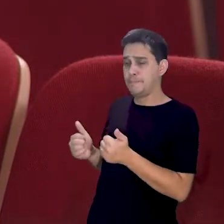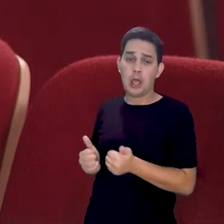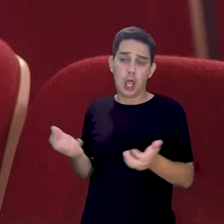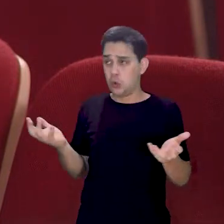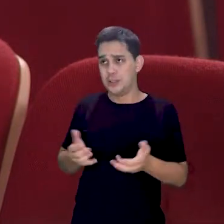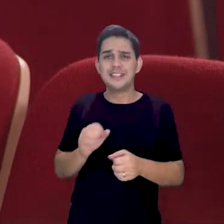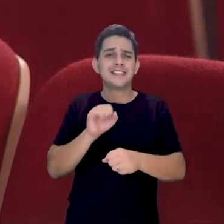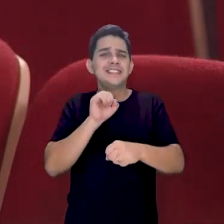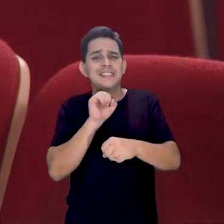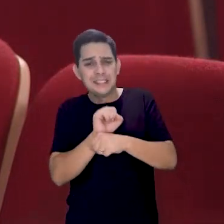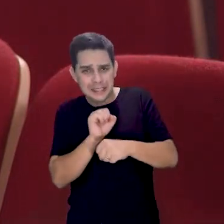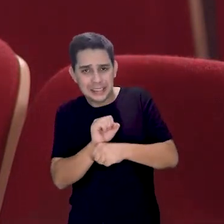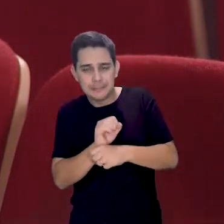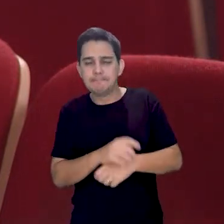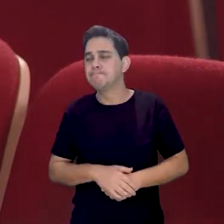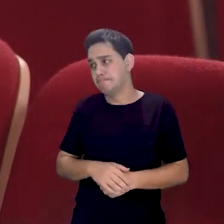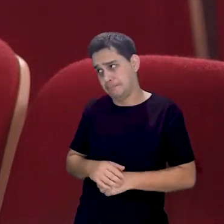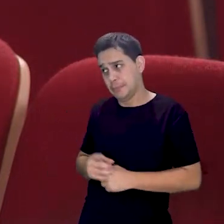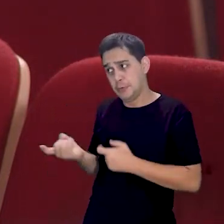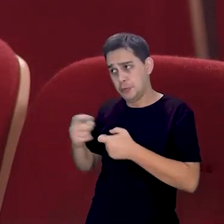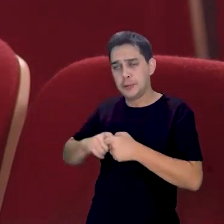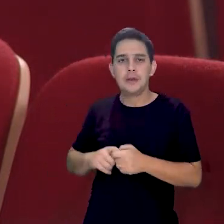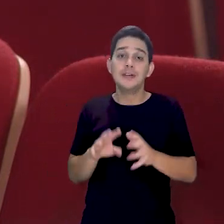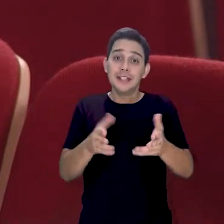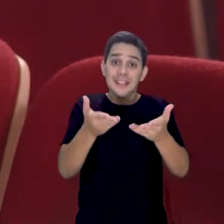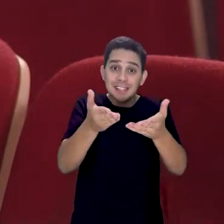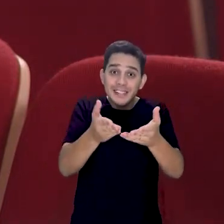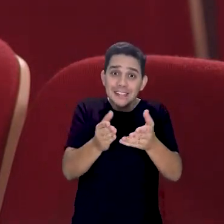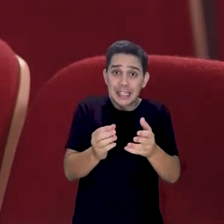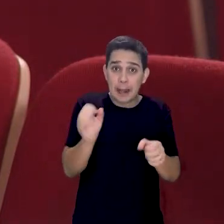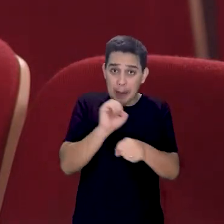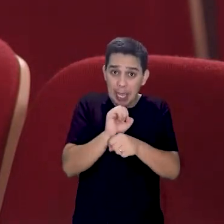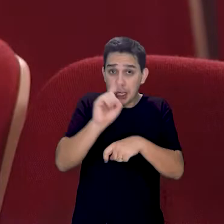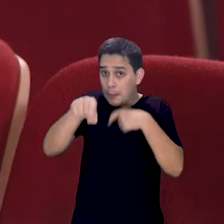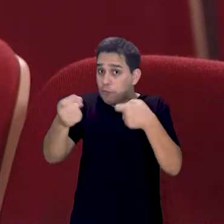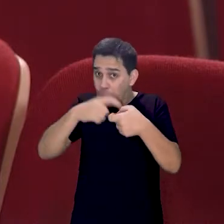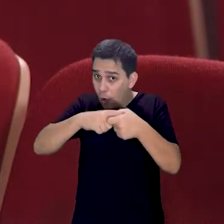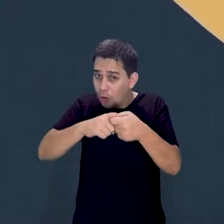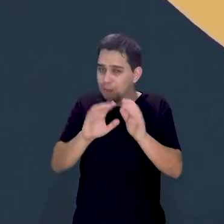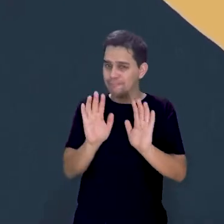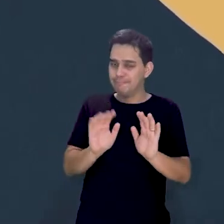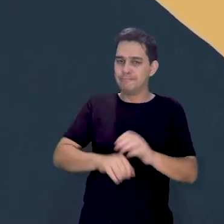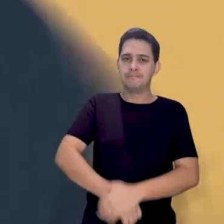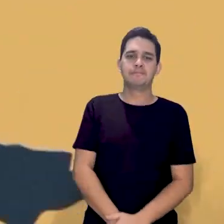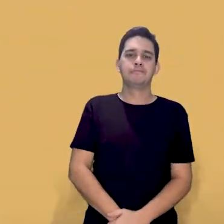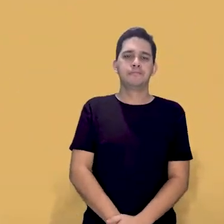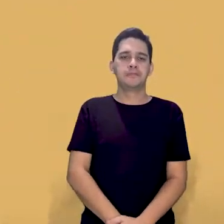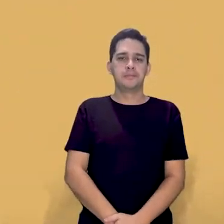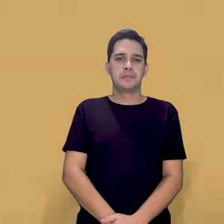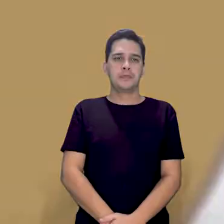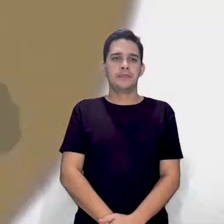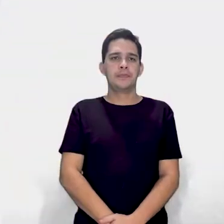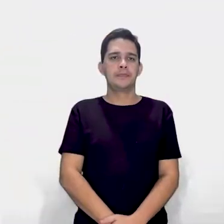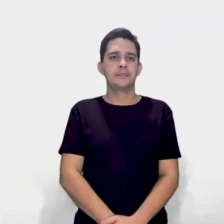intervalo. E você que está em casa, não saia daí. Na volta tem mais MP Cidadão.